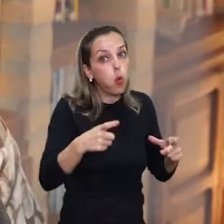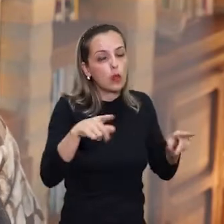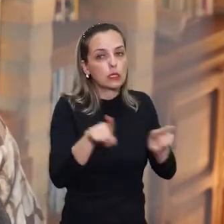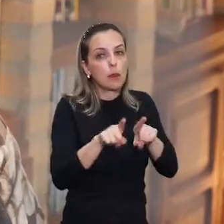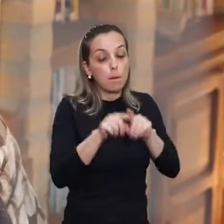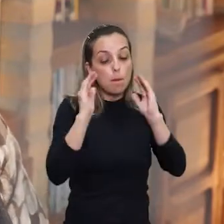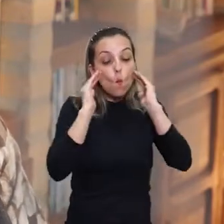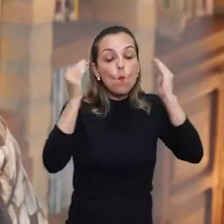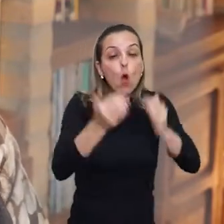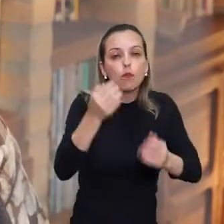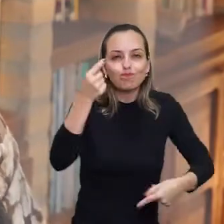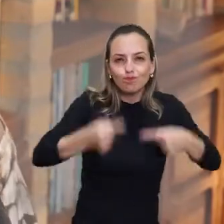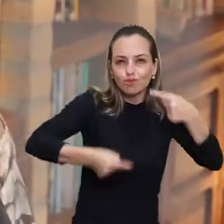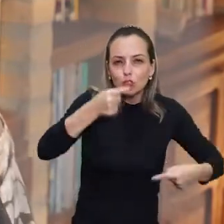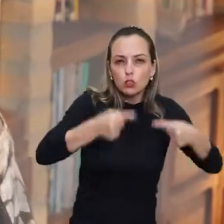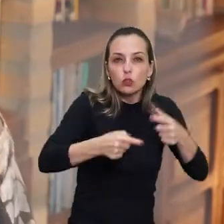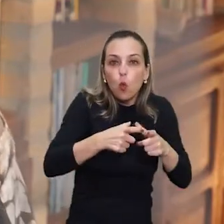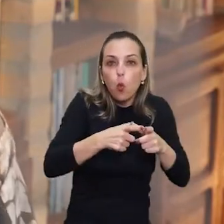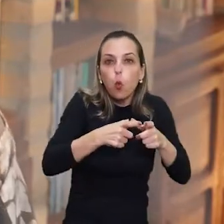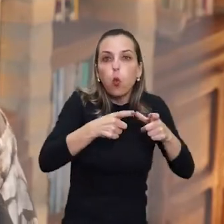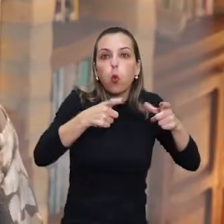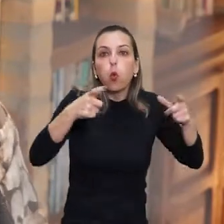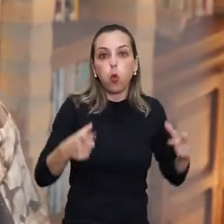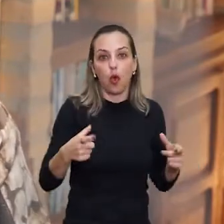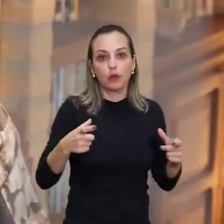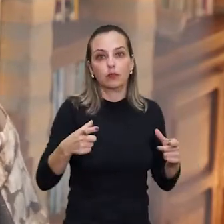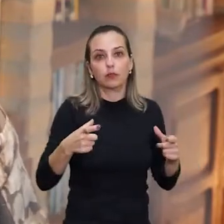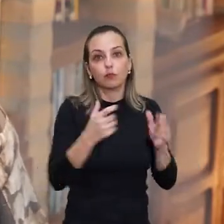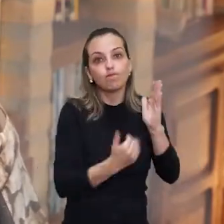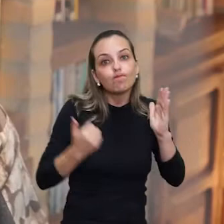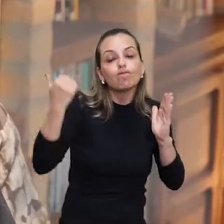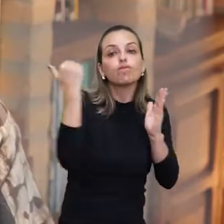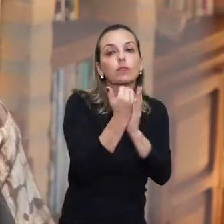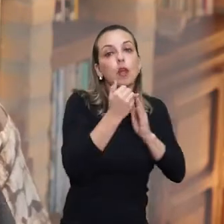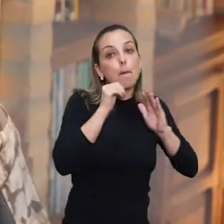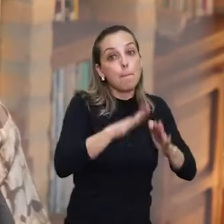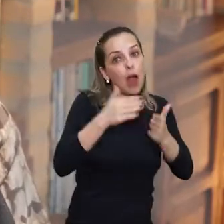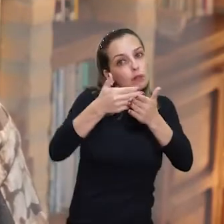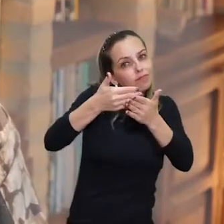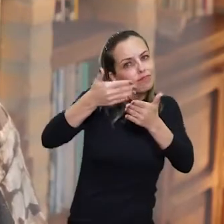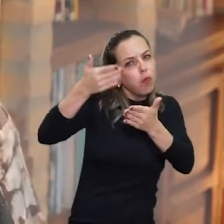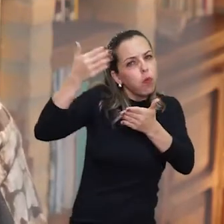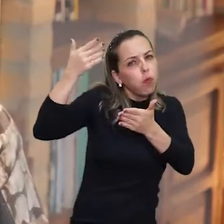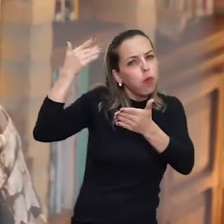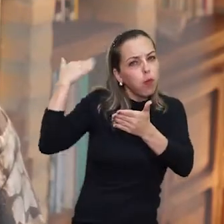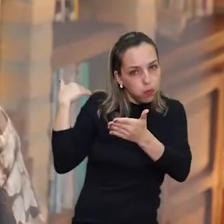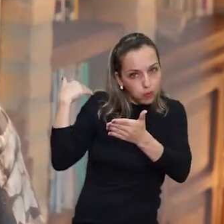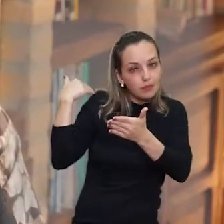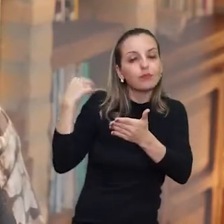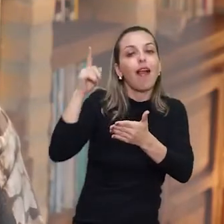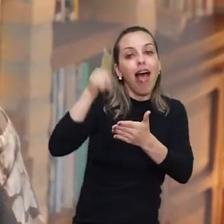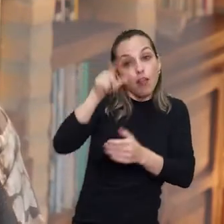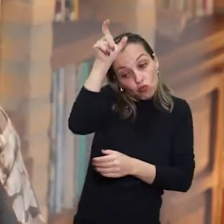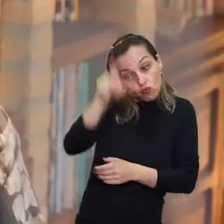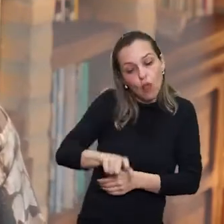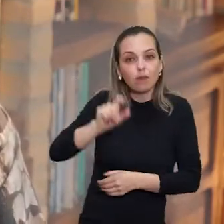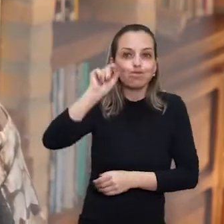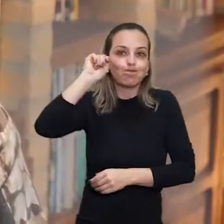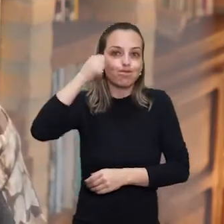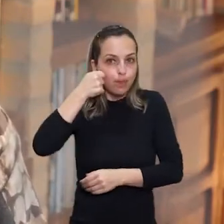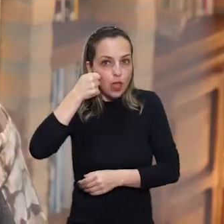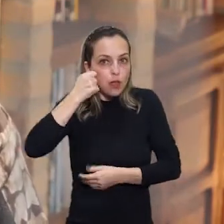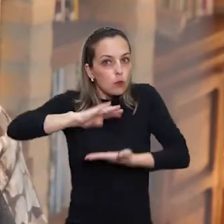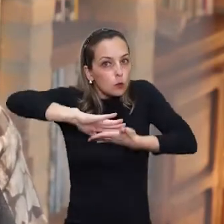uma discussão em torno desta população. O que tem feito, enquanto um retrocesso,